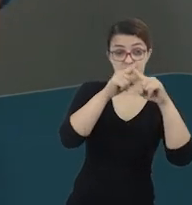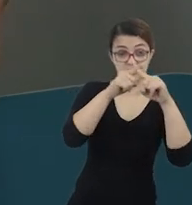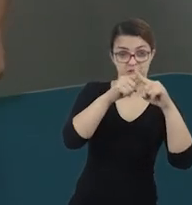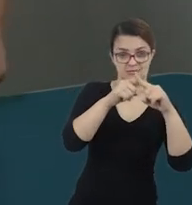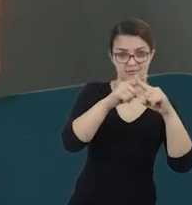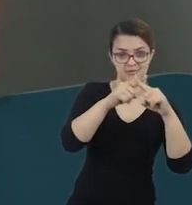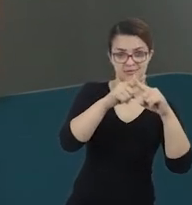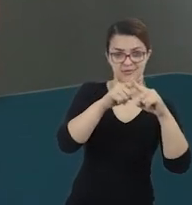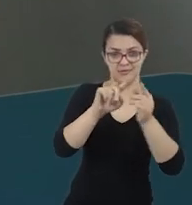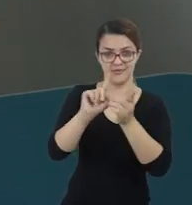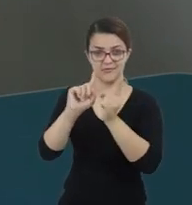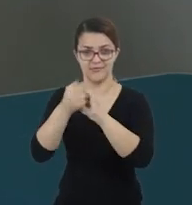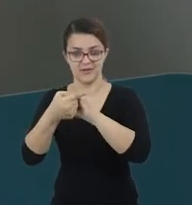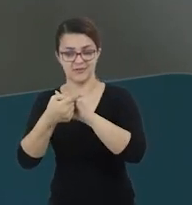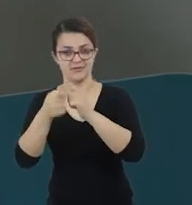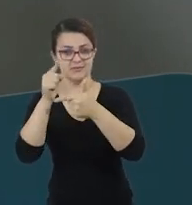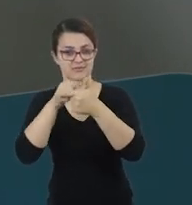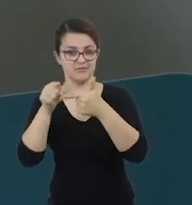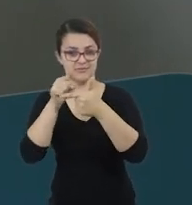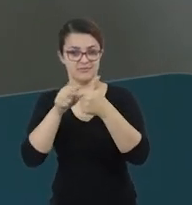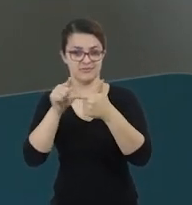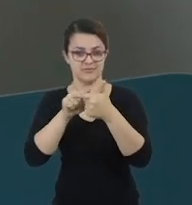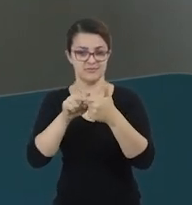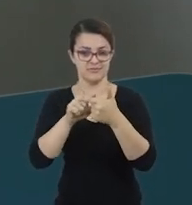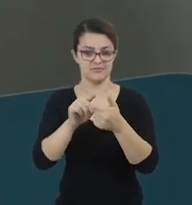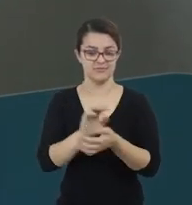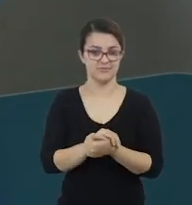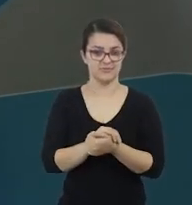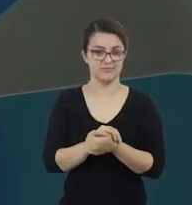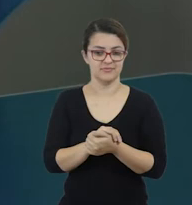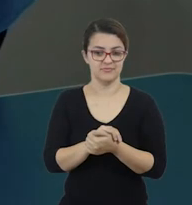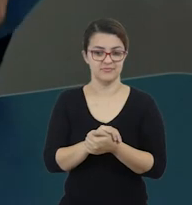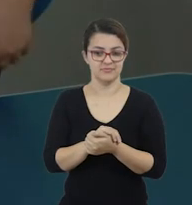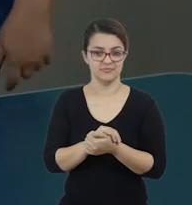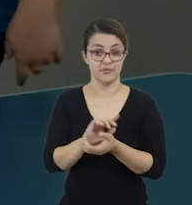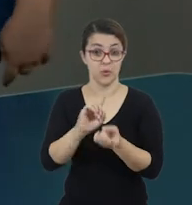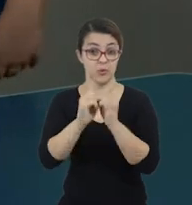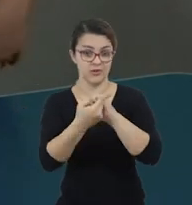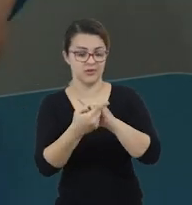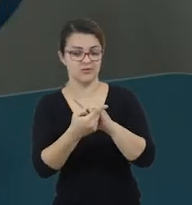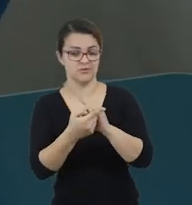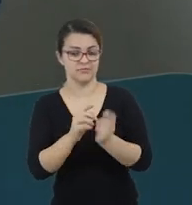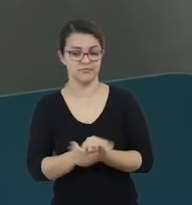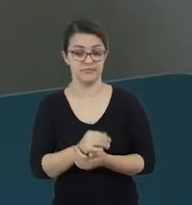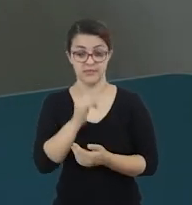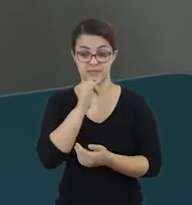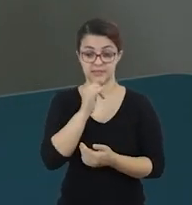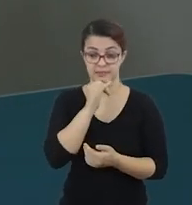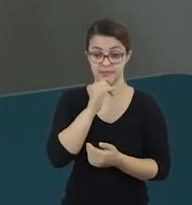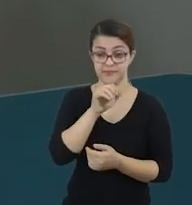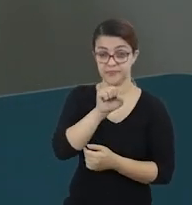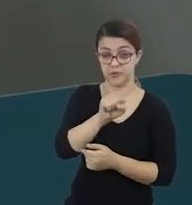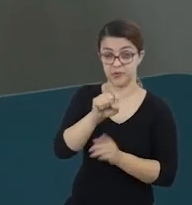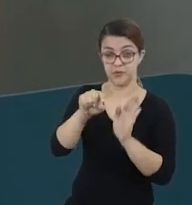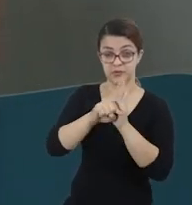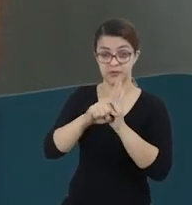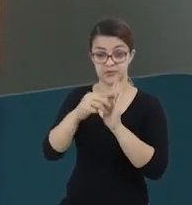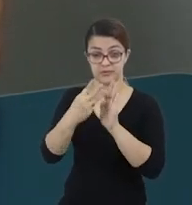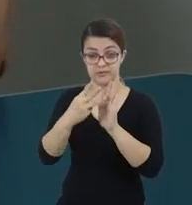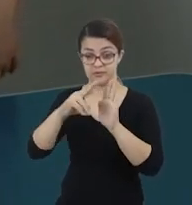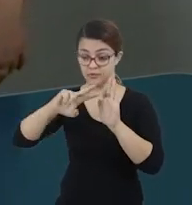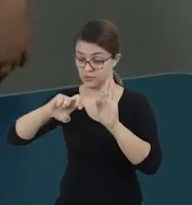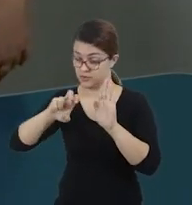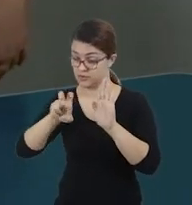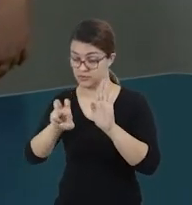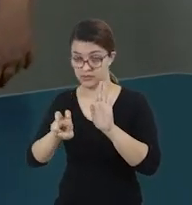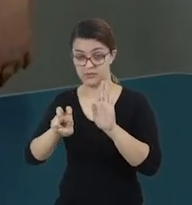multiplicação é a divisão. Uma desfaz o que a outra fez. Vamos ver alguns exemplos. Então aqui a gente tem 8 menos